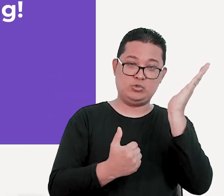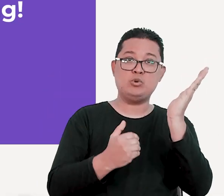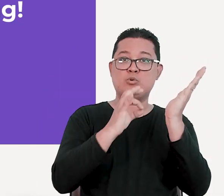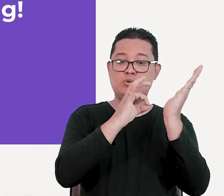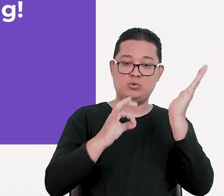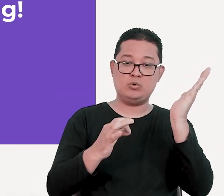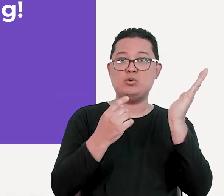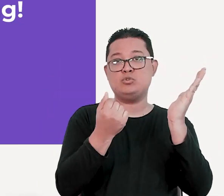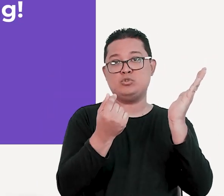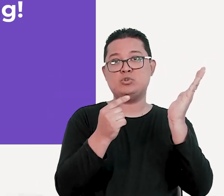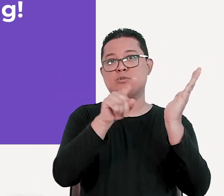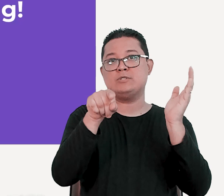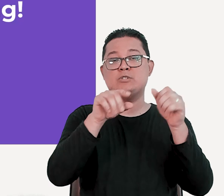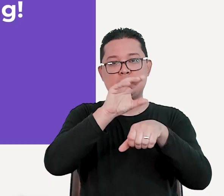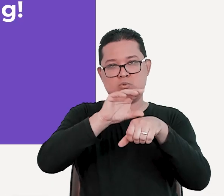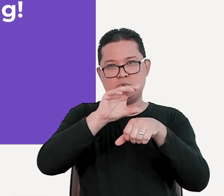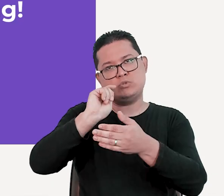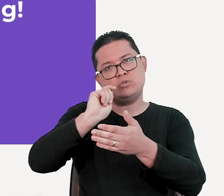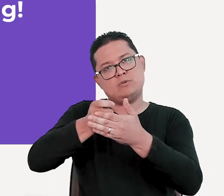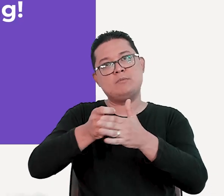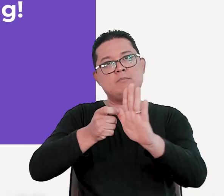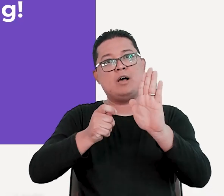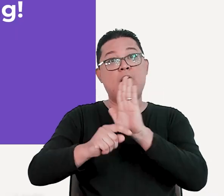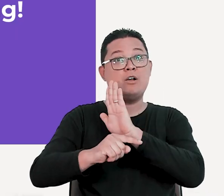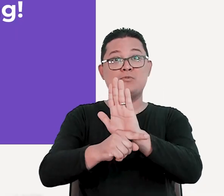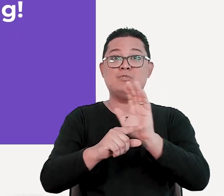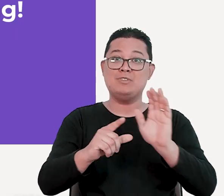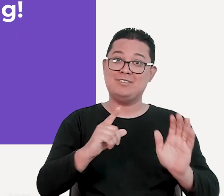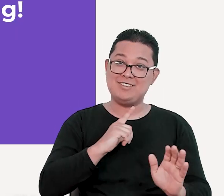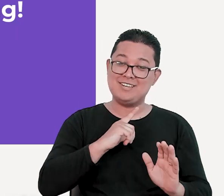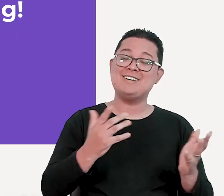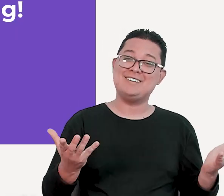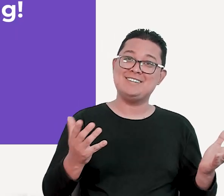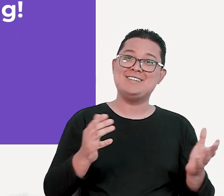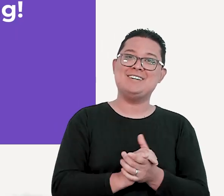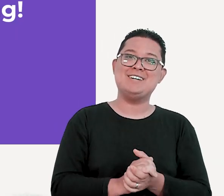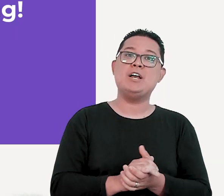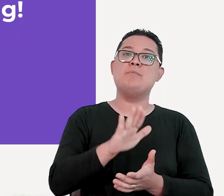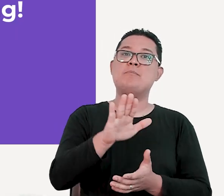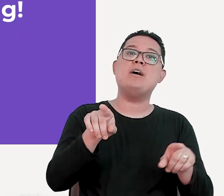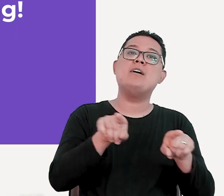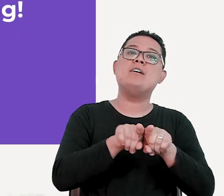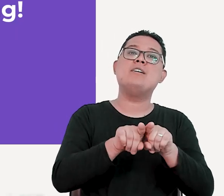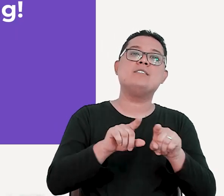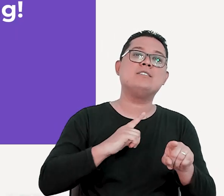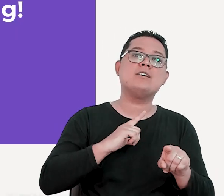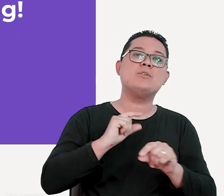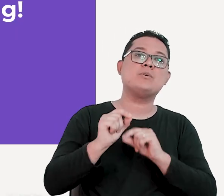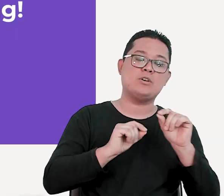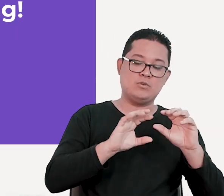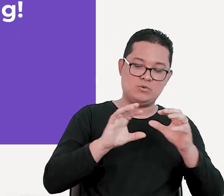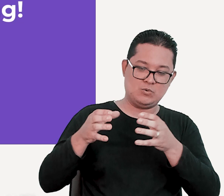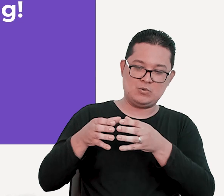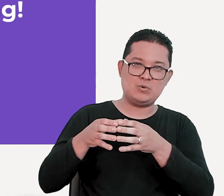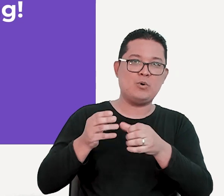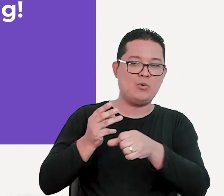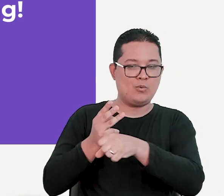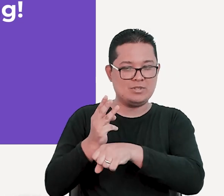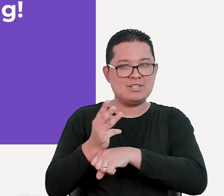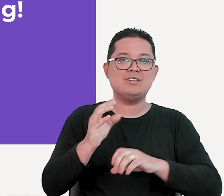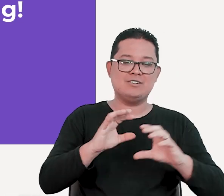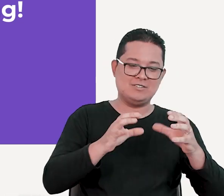mas que quer aquela ajudinha, né? E além, né, da nossa planilha, você também encontra o nosso grupo do WhatsApp,